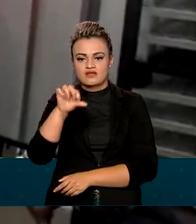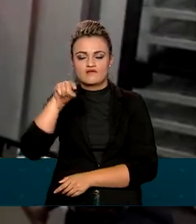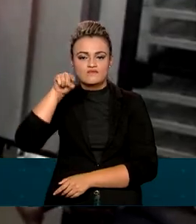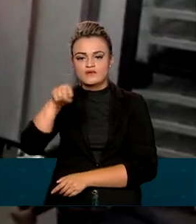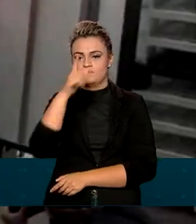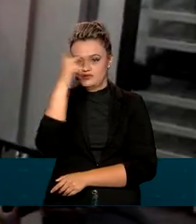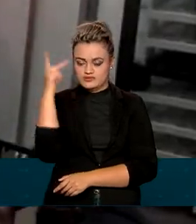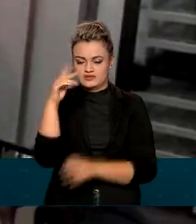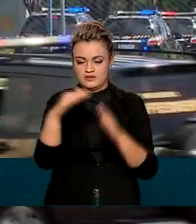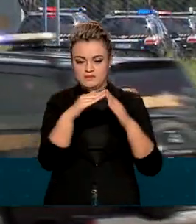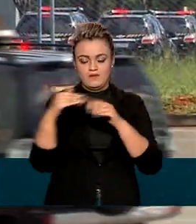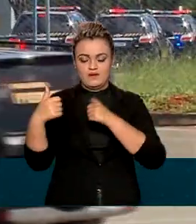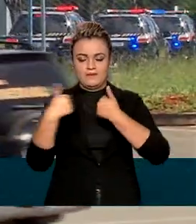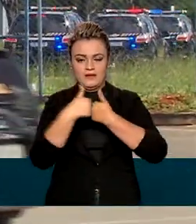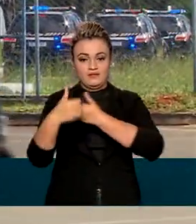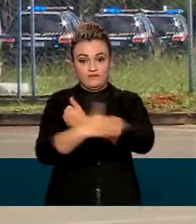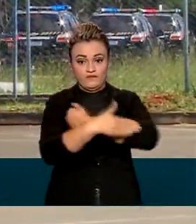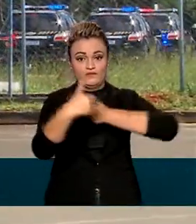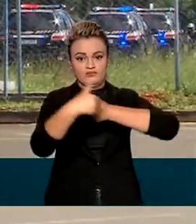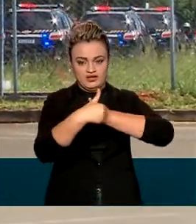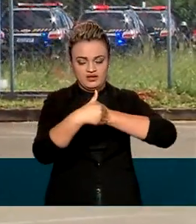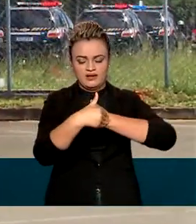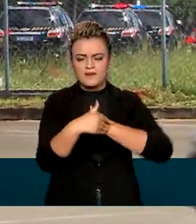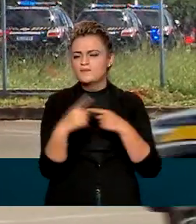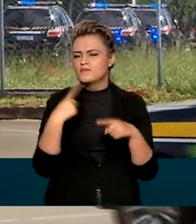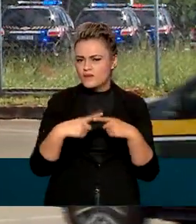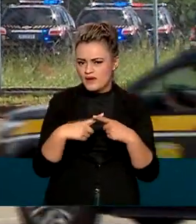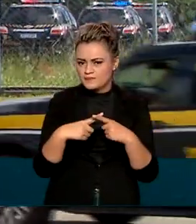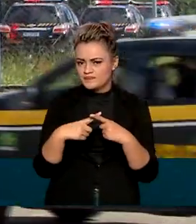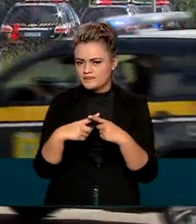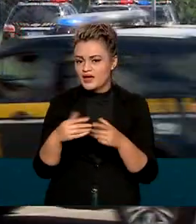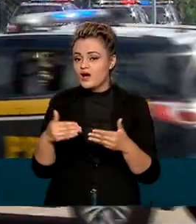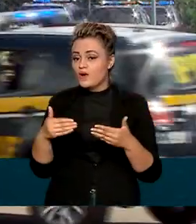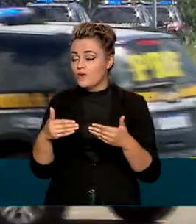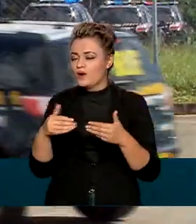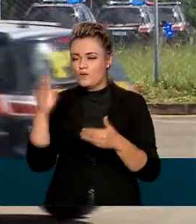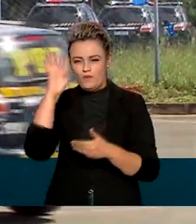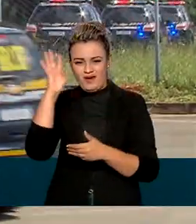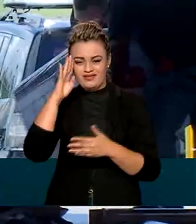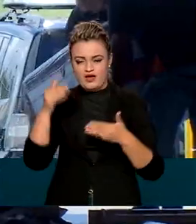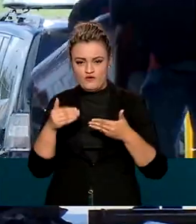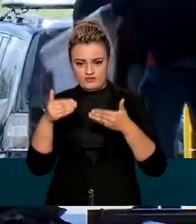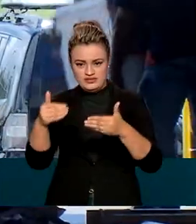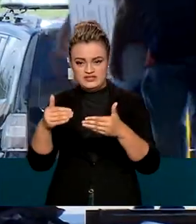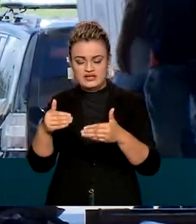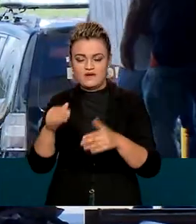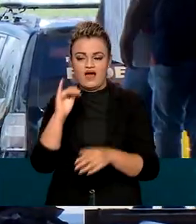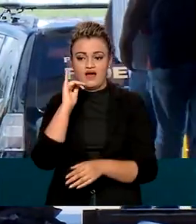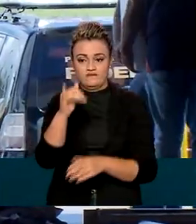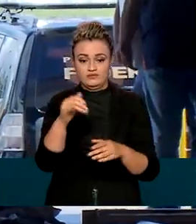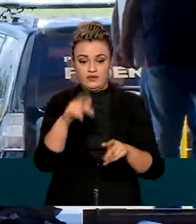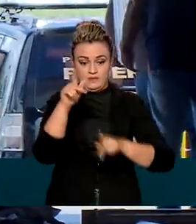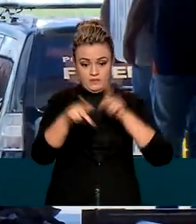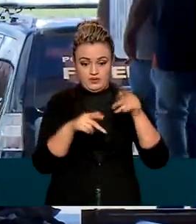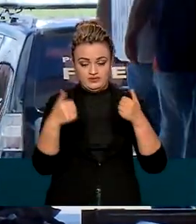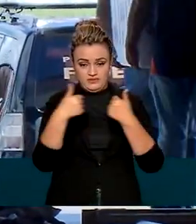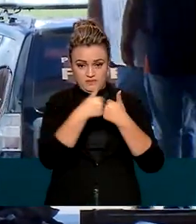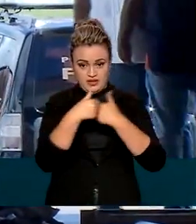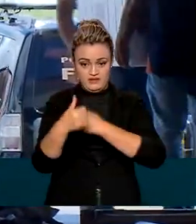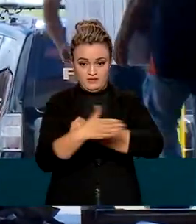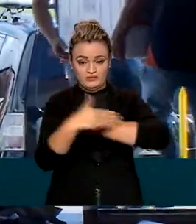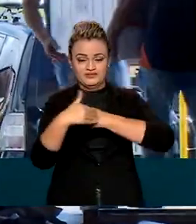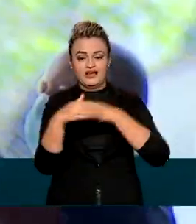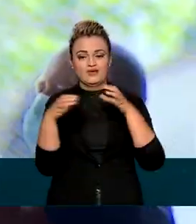pessoas que vivem em fronteiras. É que o Ministério incluiu na última quarta-feira a população dessas regiões